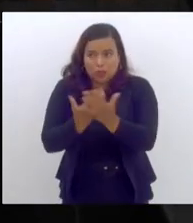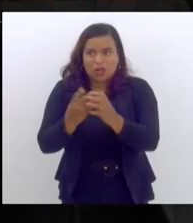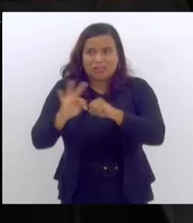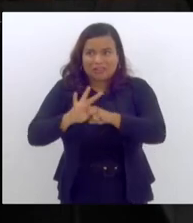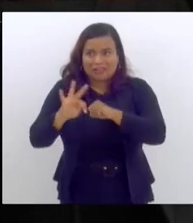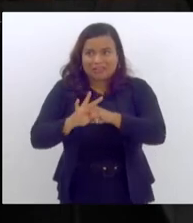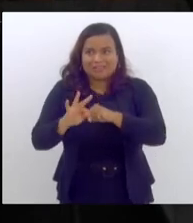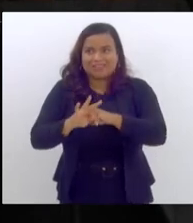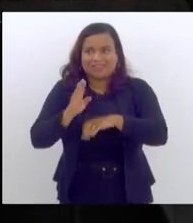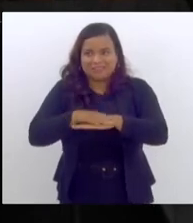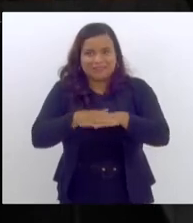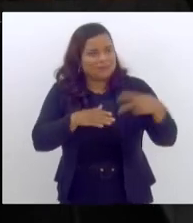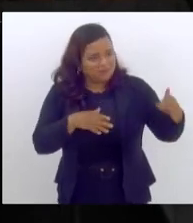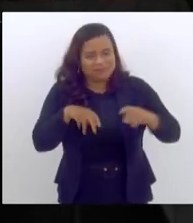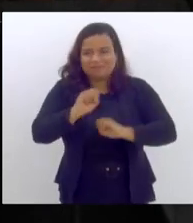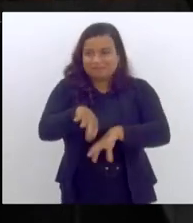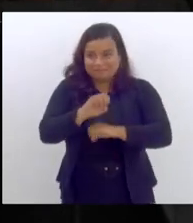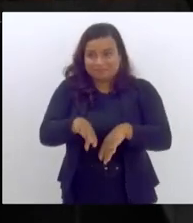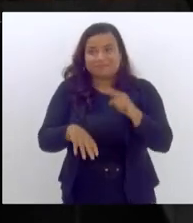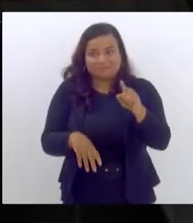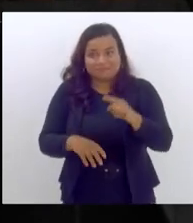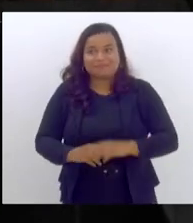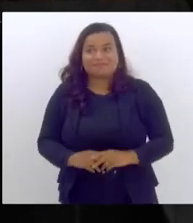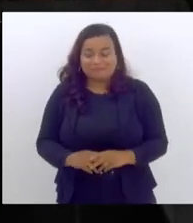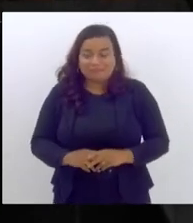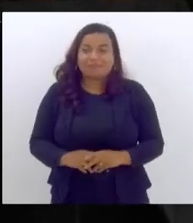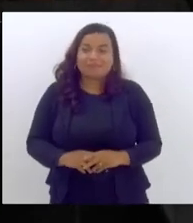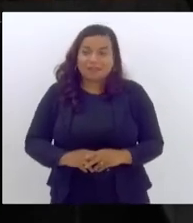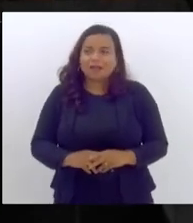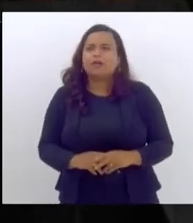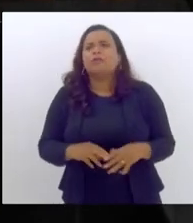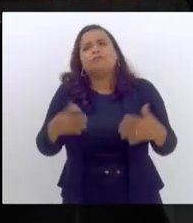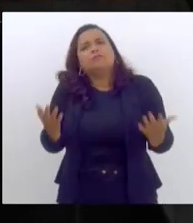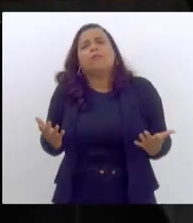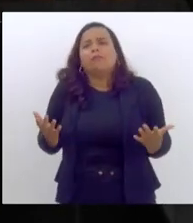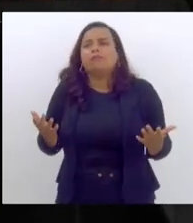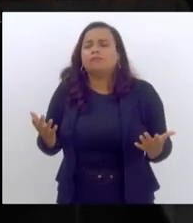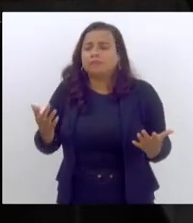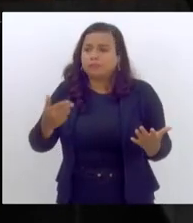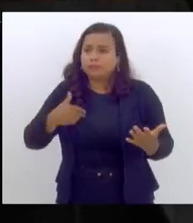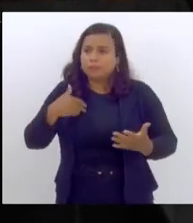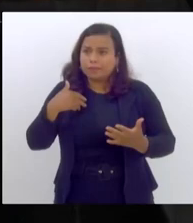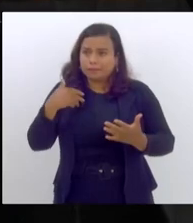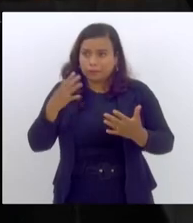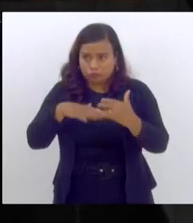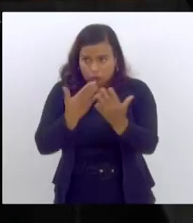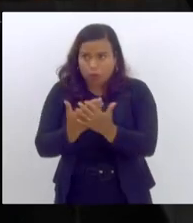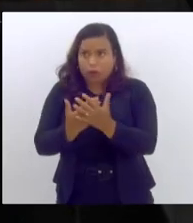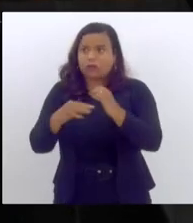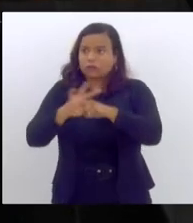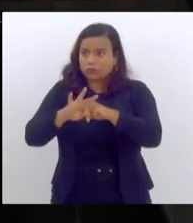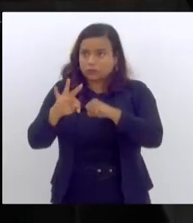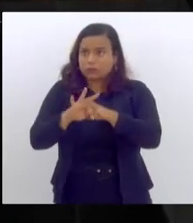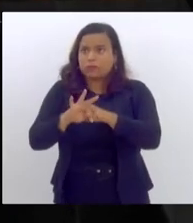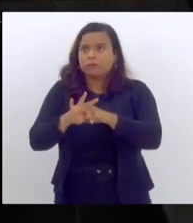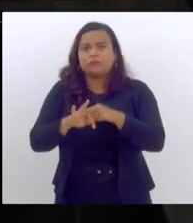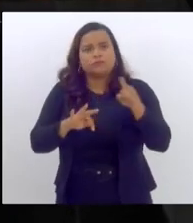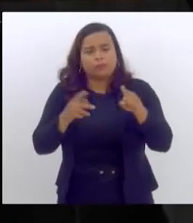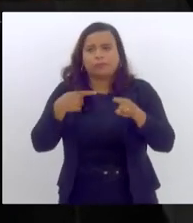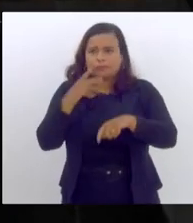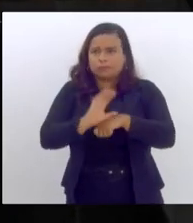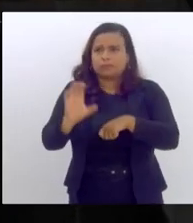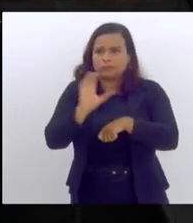senhora deu aula lá. E concomitante à escola técnica, onde eu fiz o curso